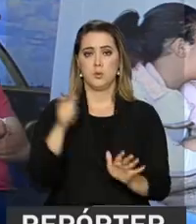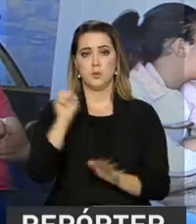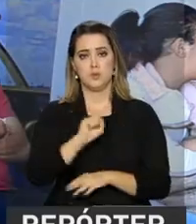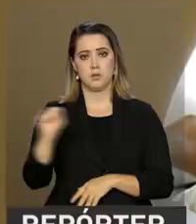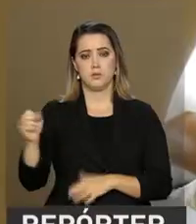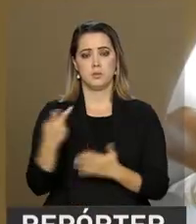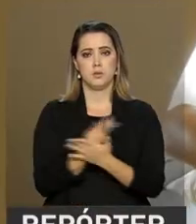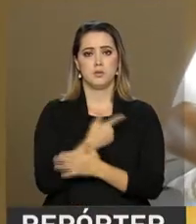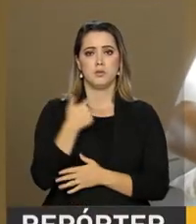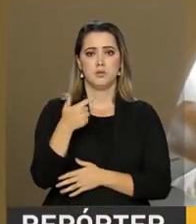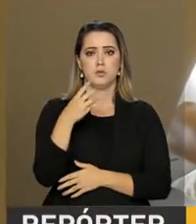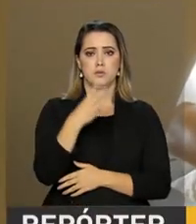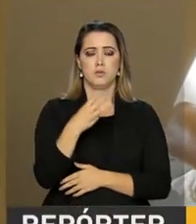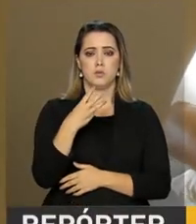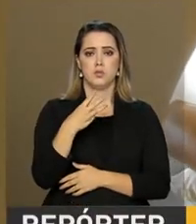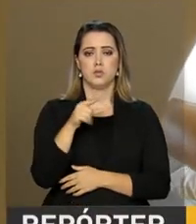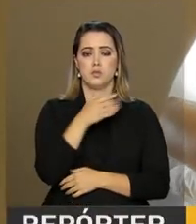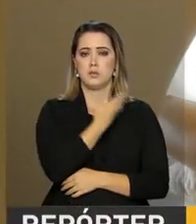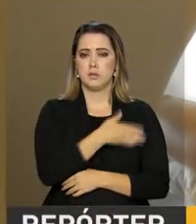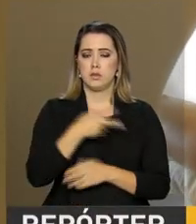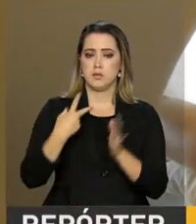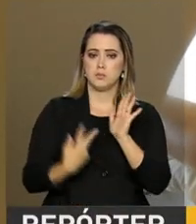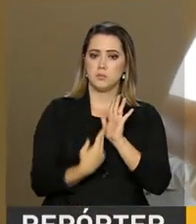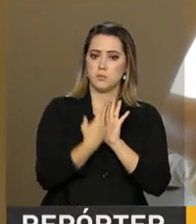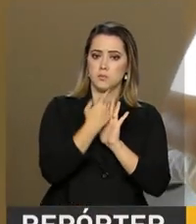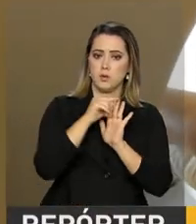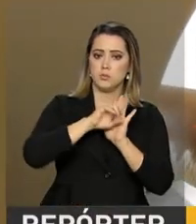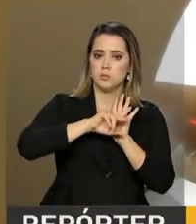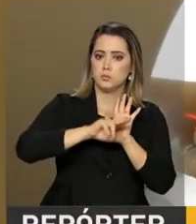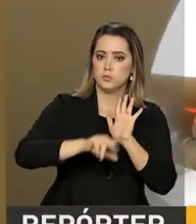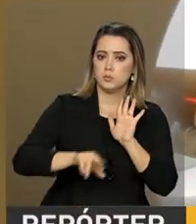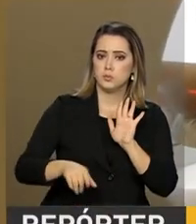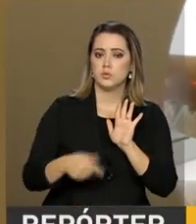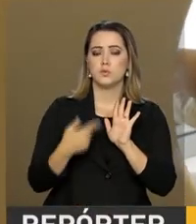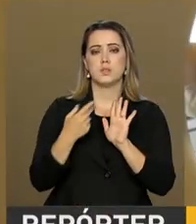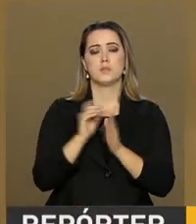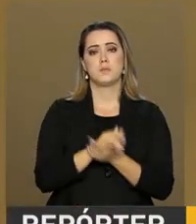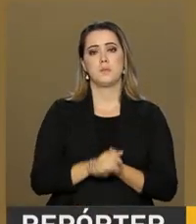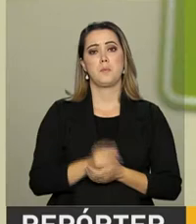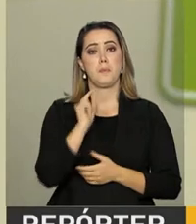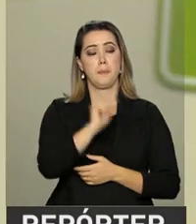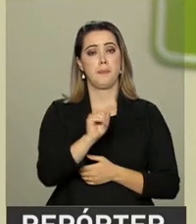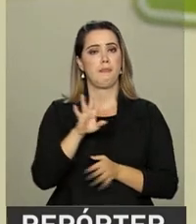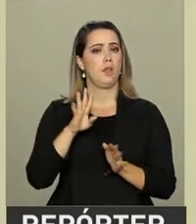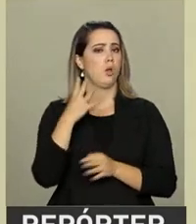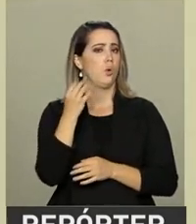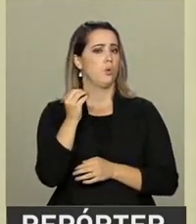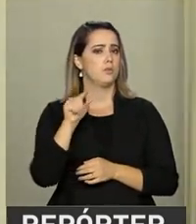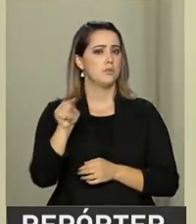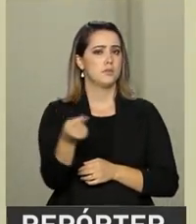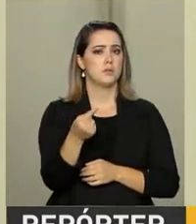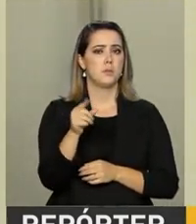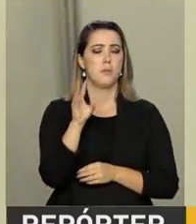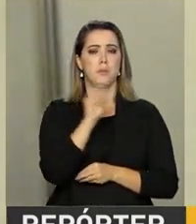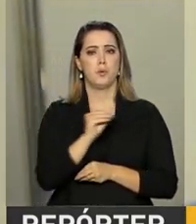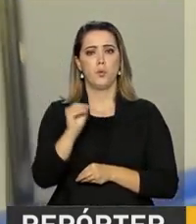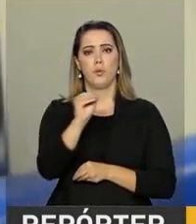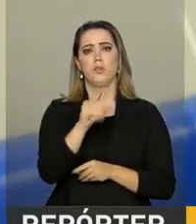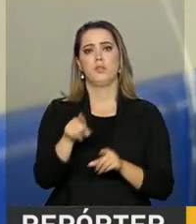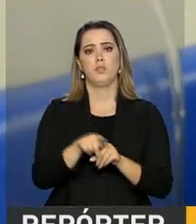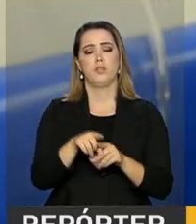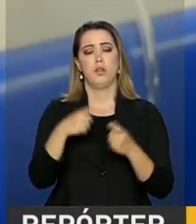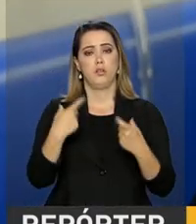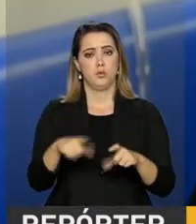realizadas 23 mil e 200 cirurgias de média e alta complexidade cerca de 400 mil consultas ambulatórias